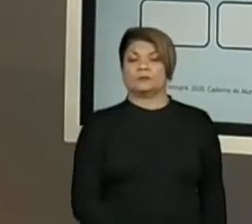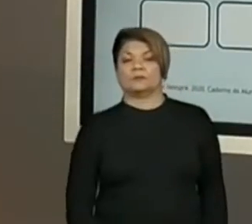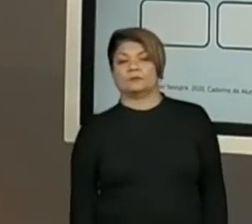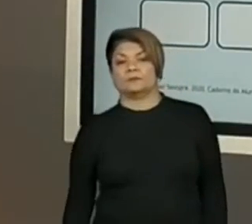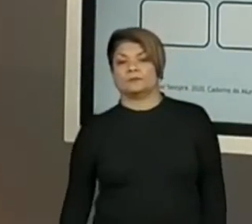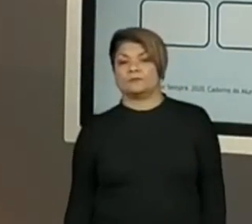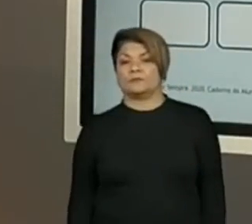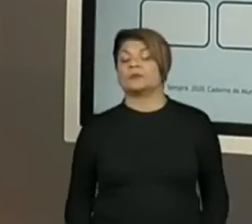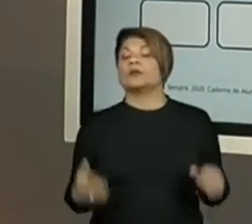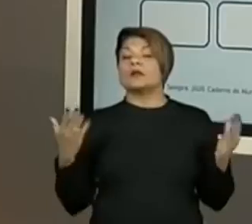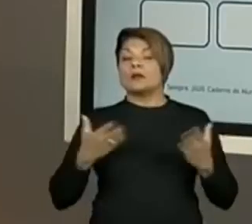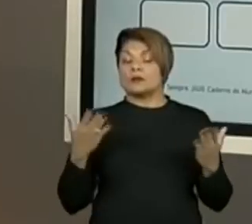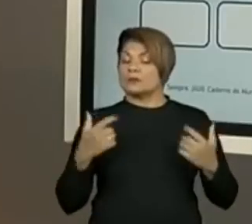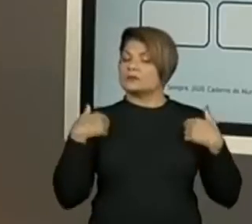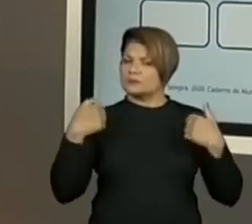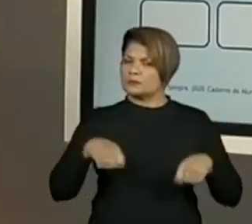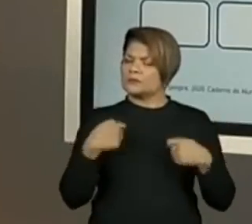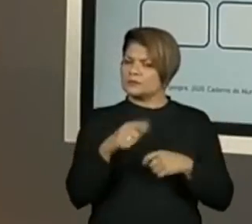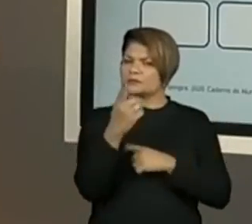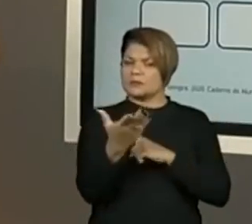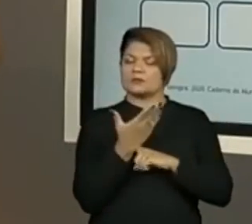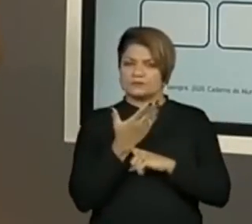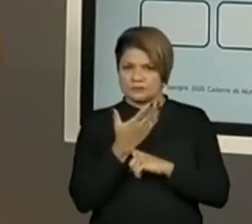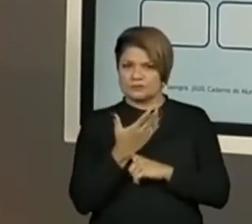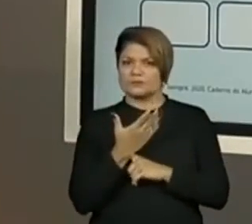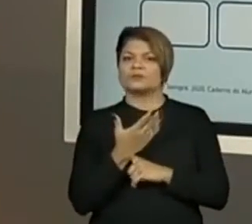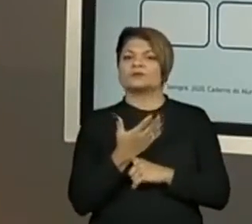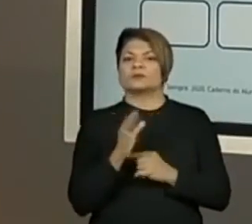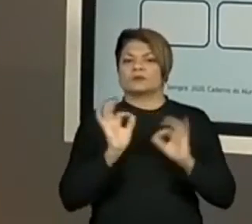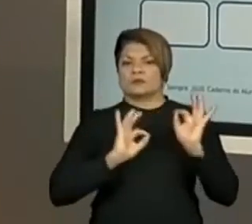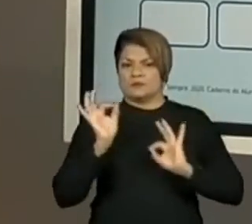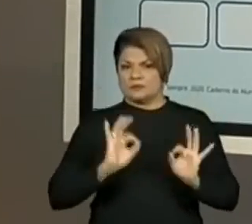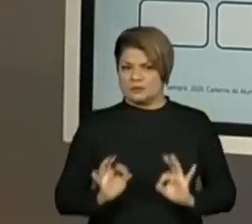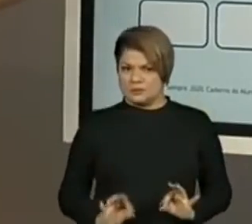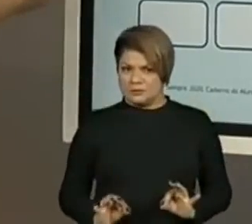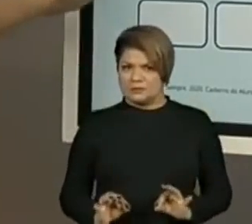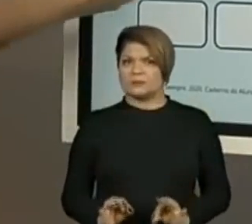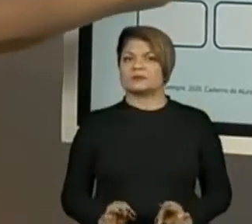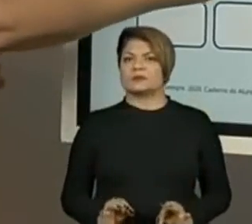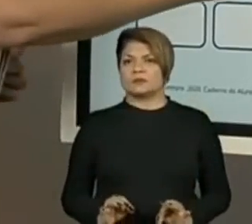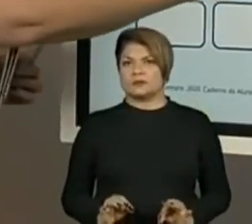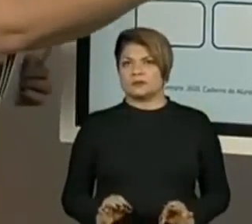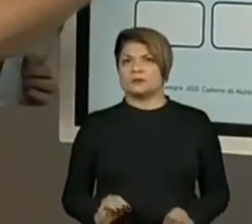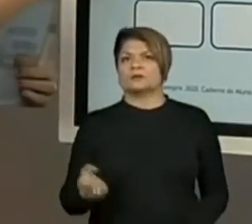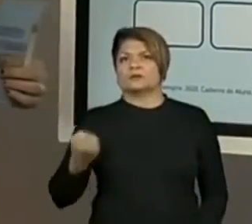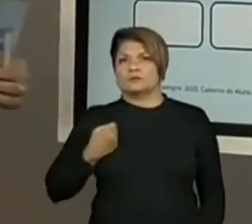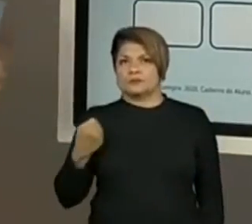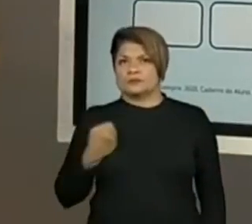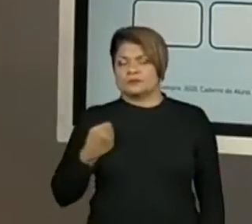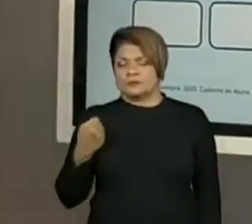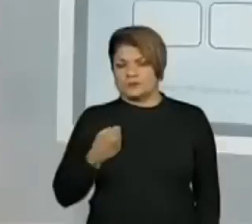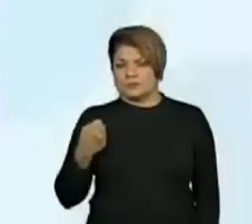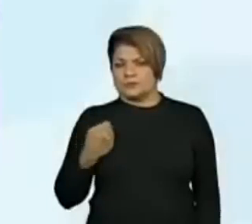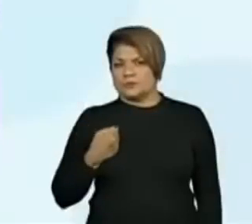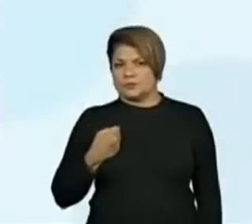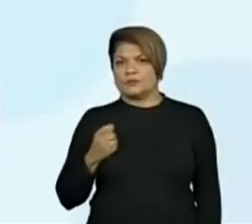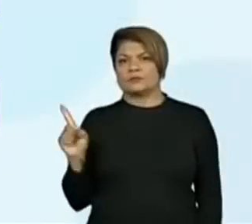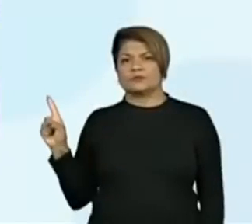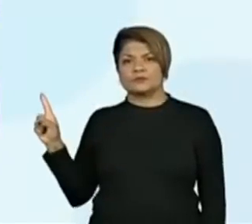maior. Agora, eu vou precisar da ajuda de vocês, organizando esses números aqui que estão na